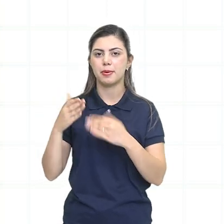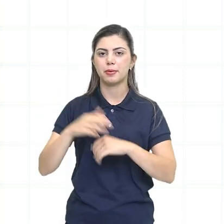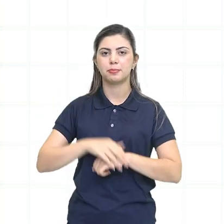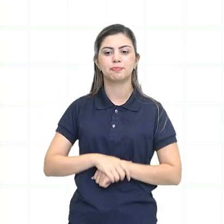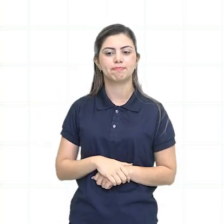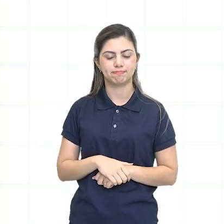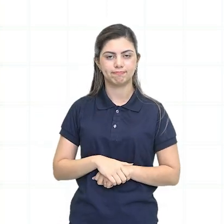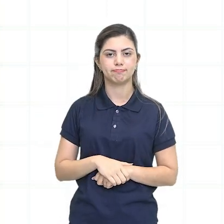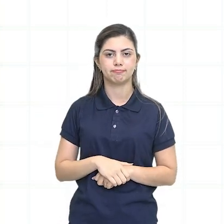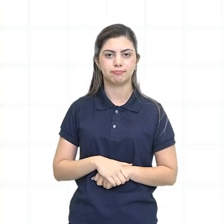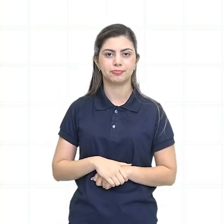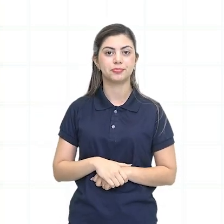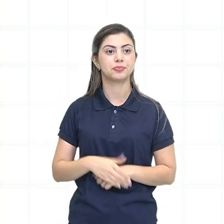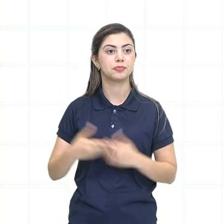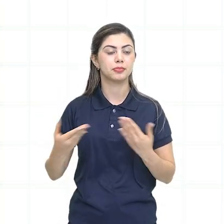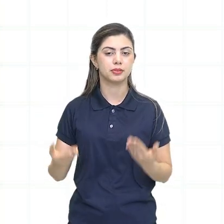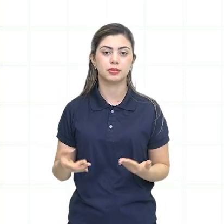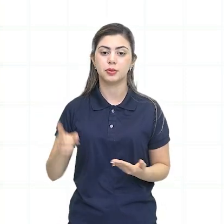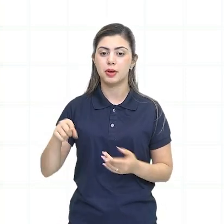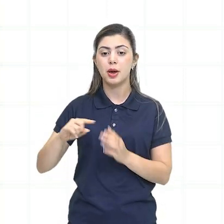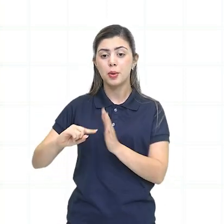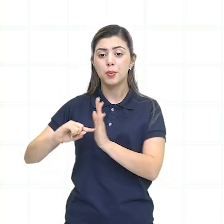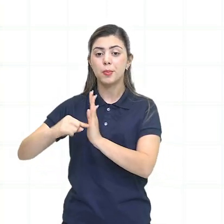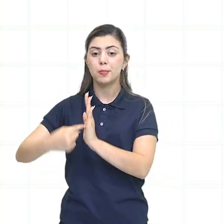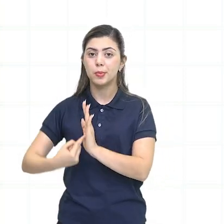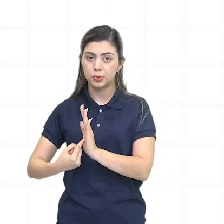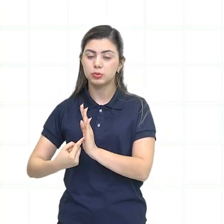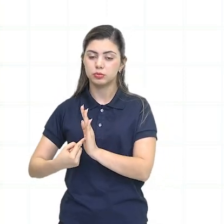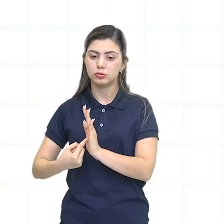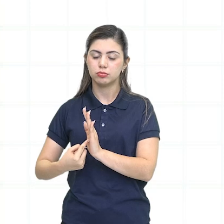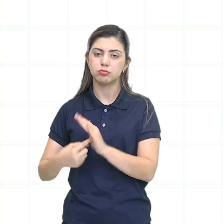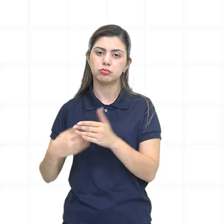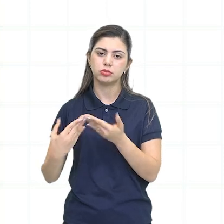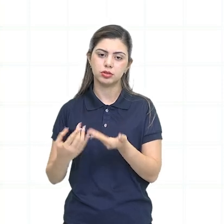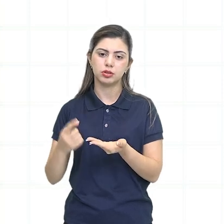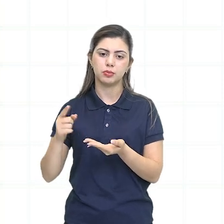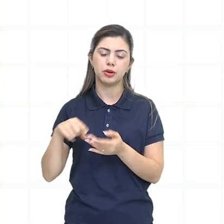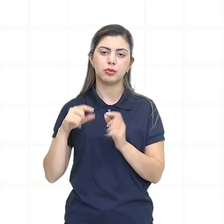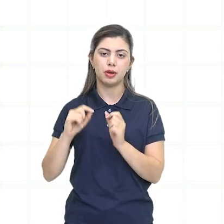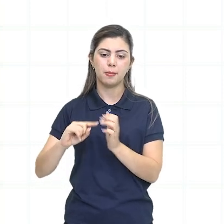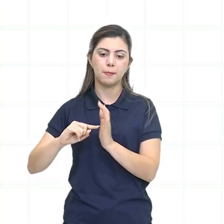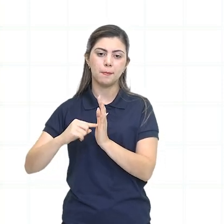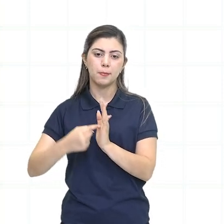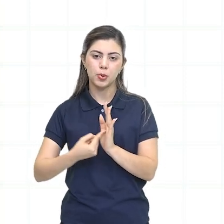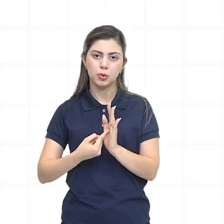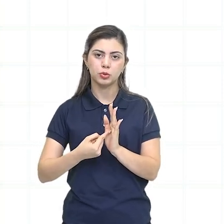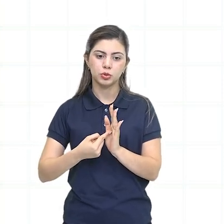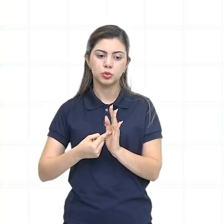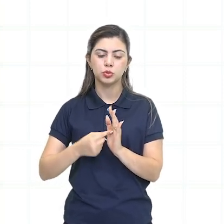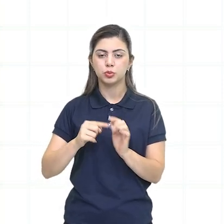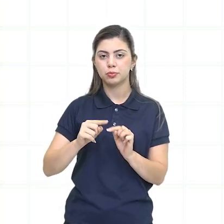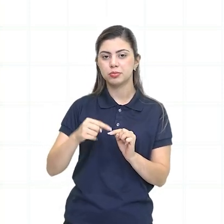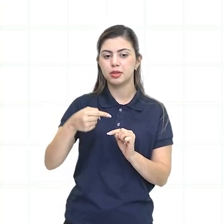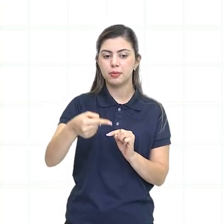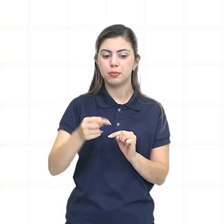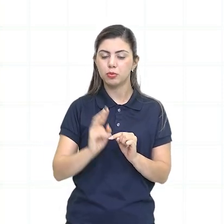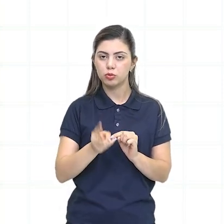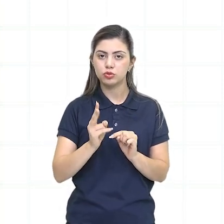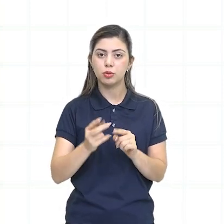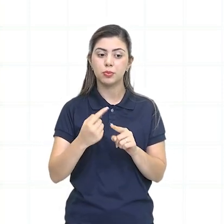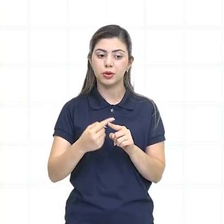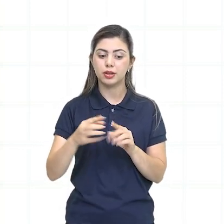classe. Tá, é o mesmo ponto, só que aqui, porque aqui é denominado ponto seguido, porque depois ainda vem